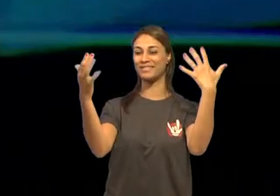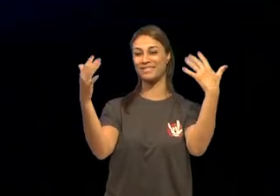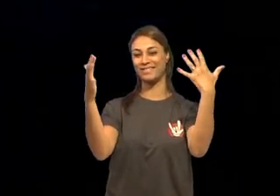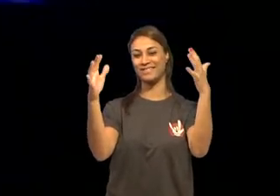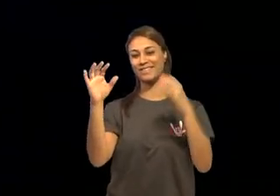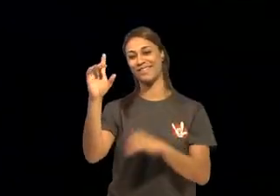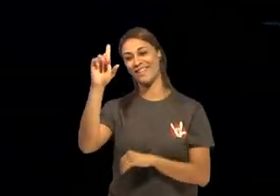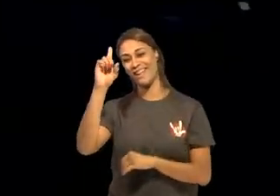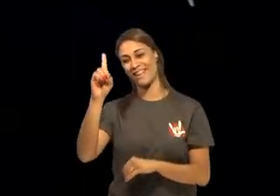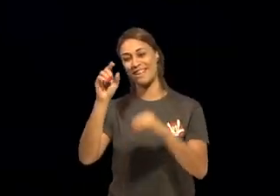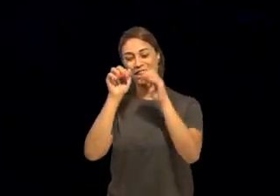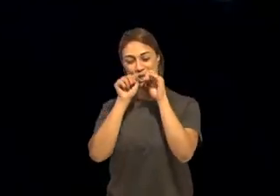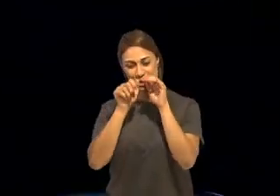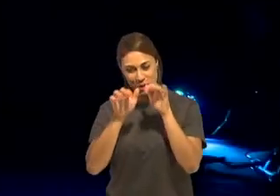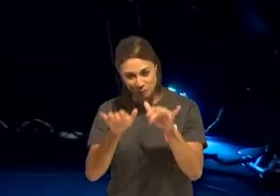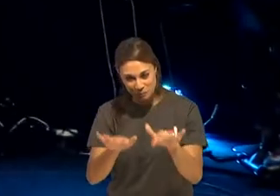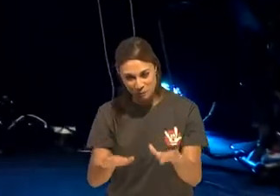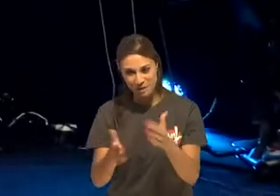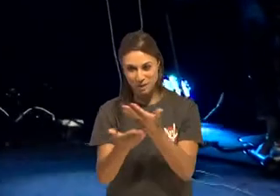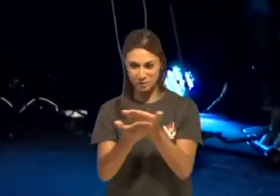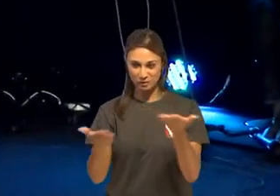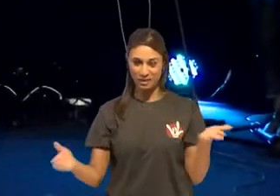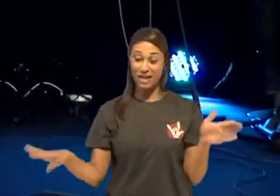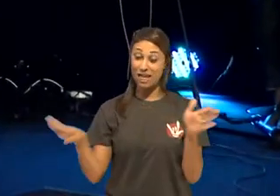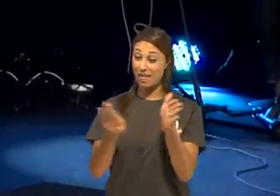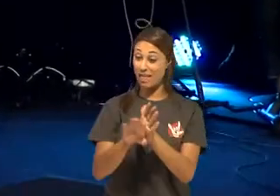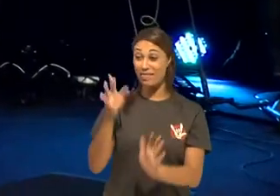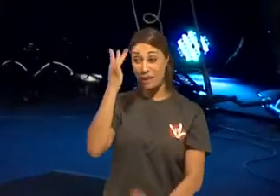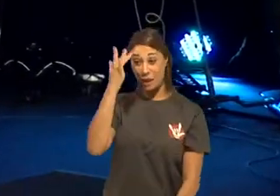Deus abençoe você. Valeu, até amanhã.